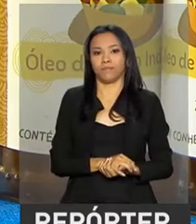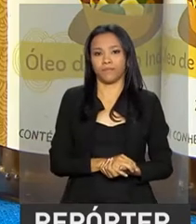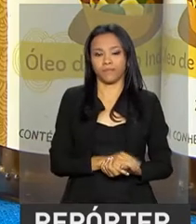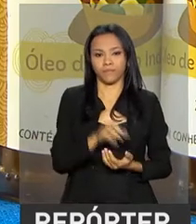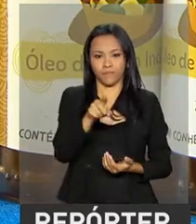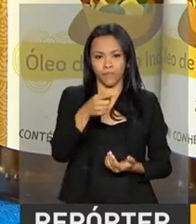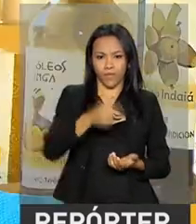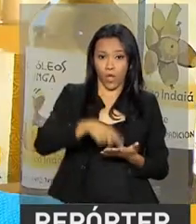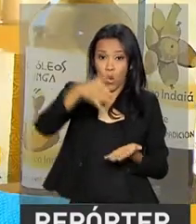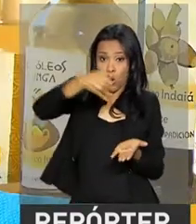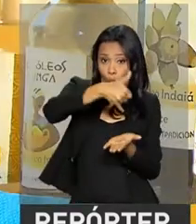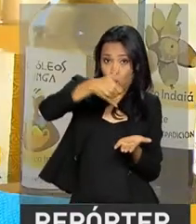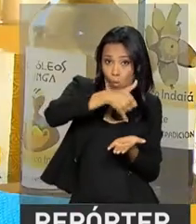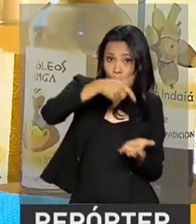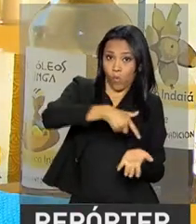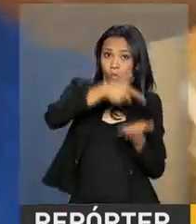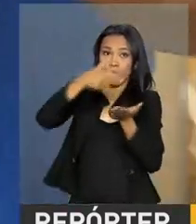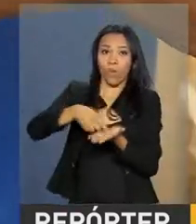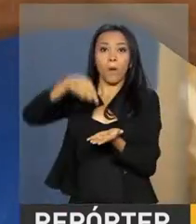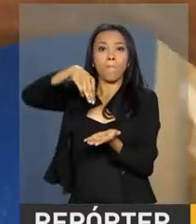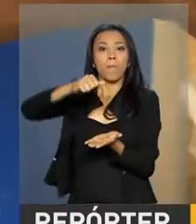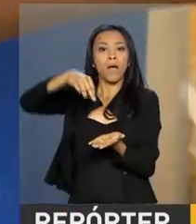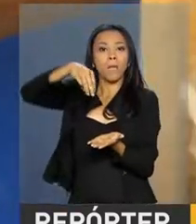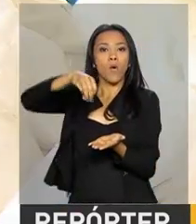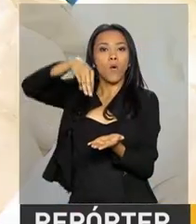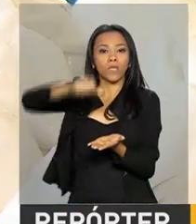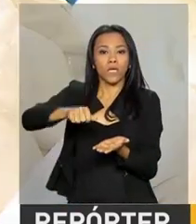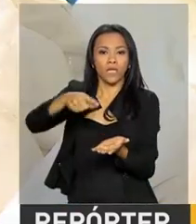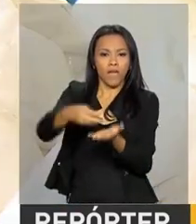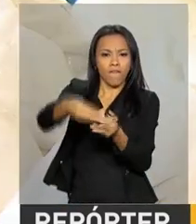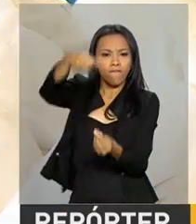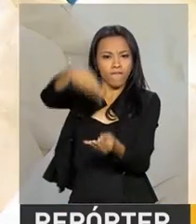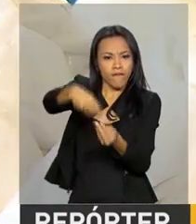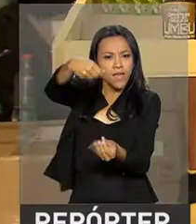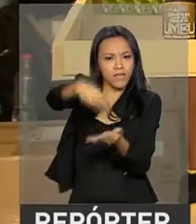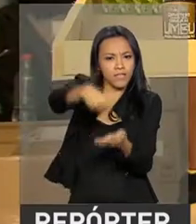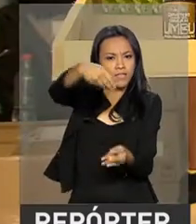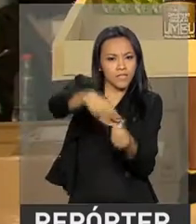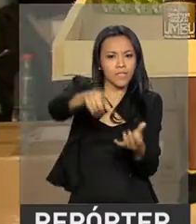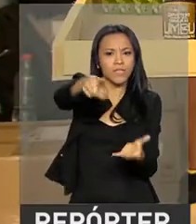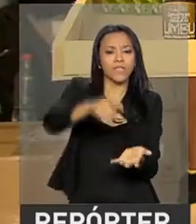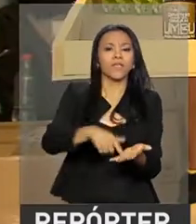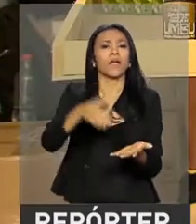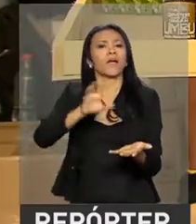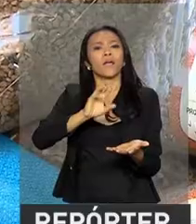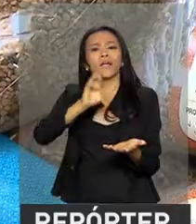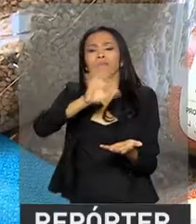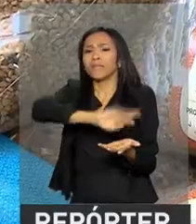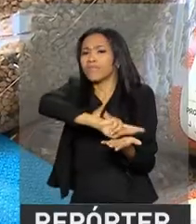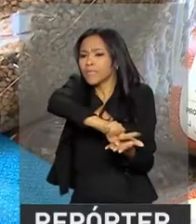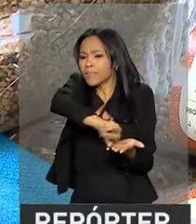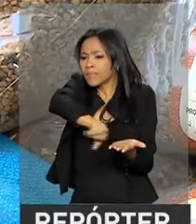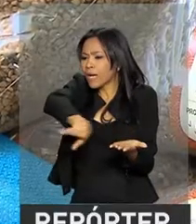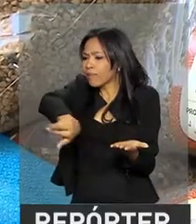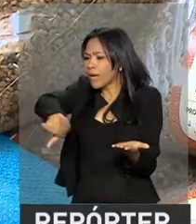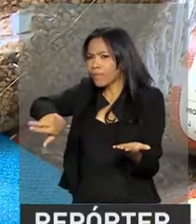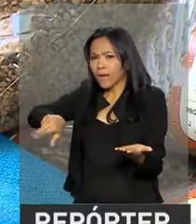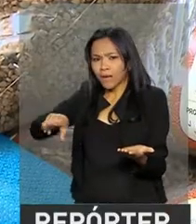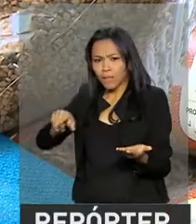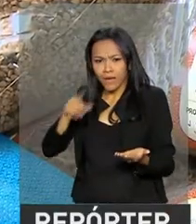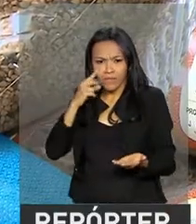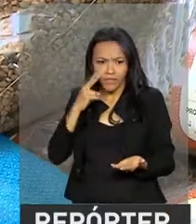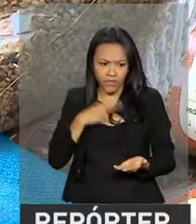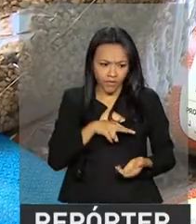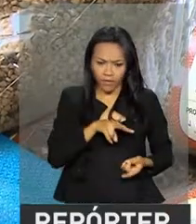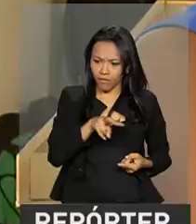óleo de coco, óleo de mamona, farinha de baru, de jatobá, fubá e polvilho. Tem de tudo aqui na barraca da